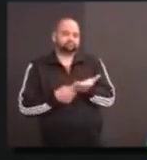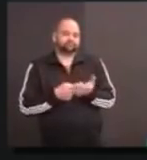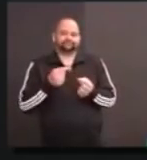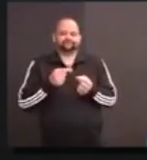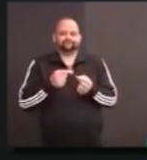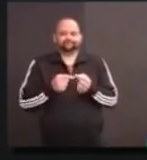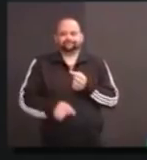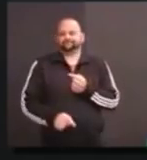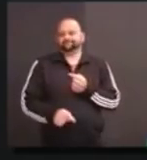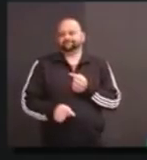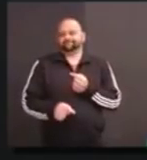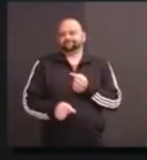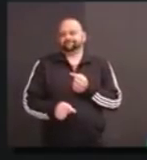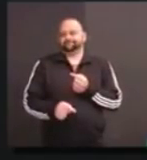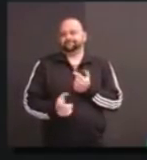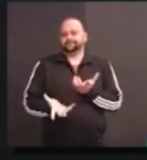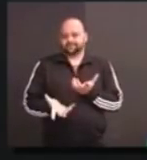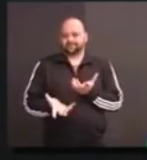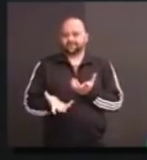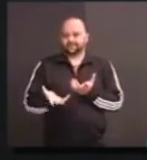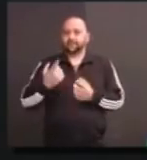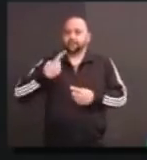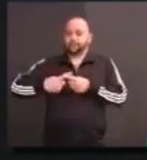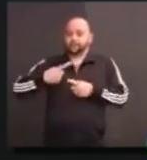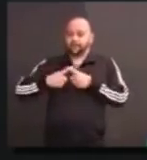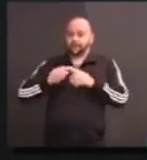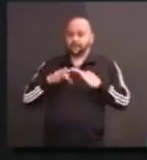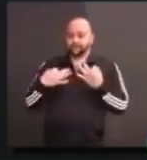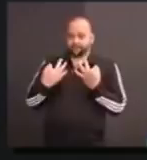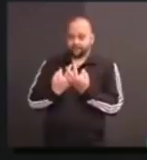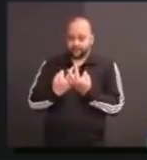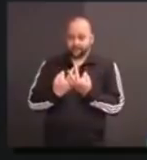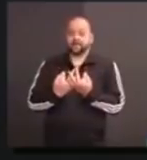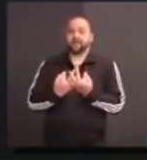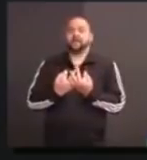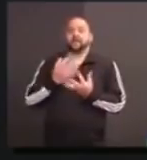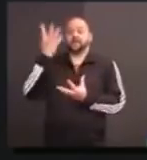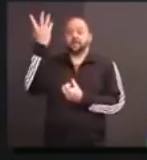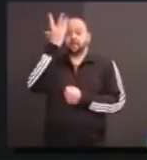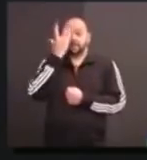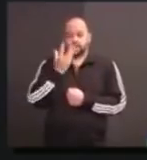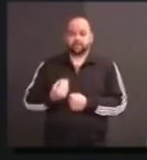pertencentes à família espírita de Jundiaí.